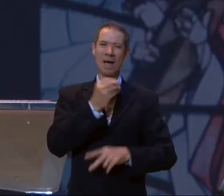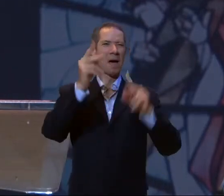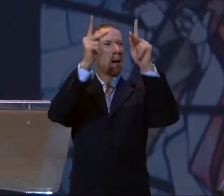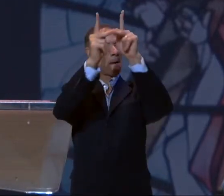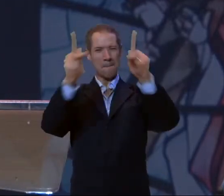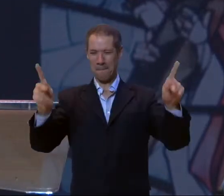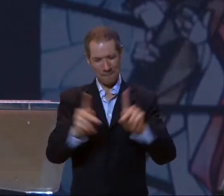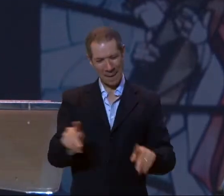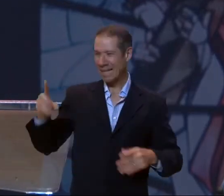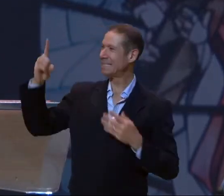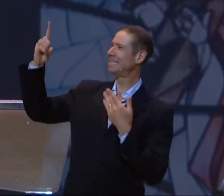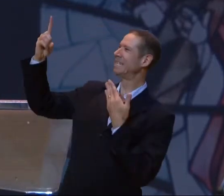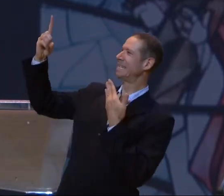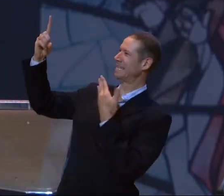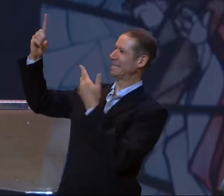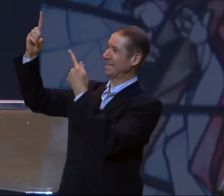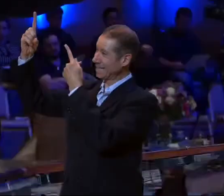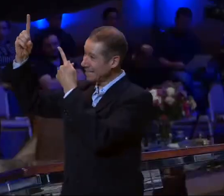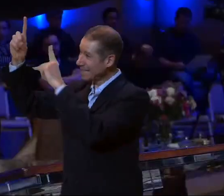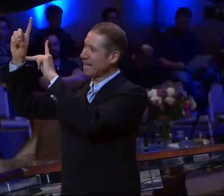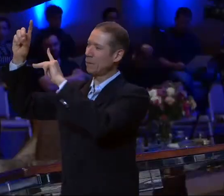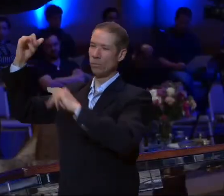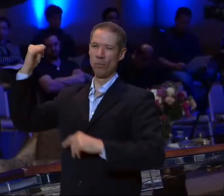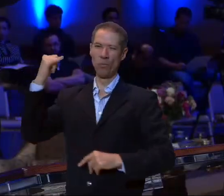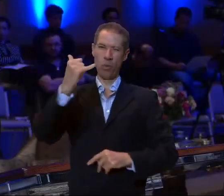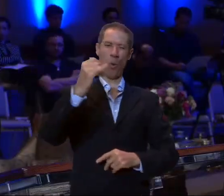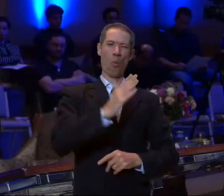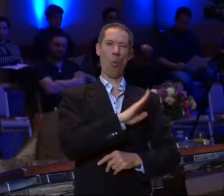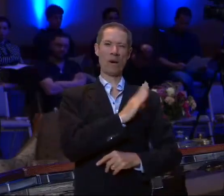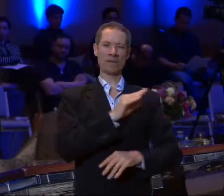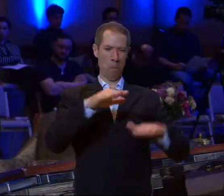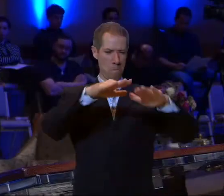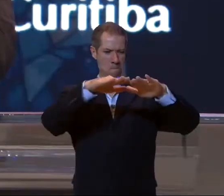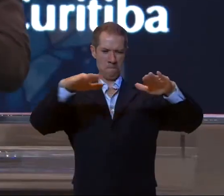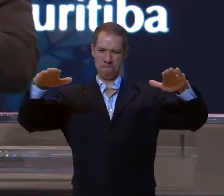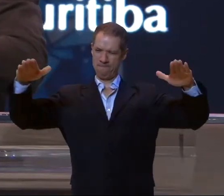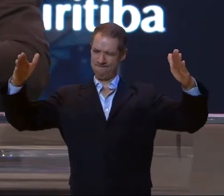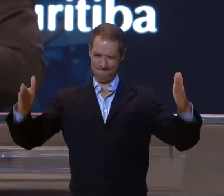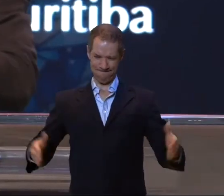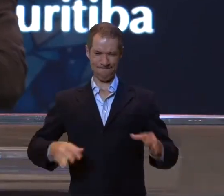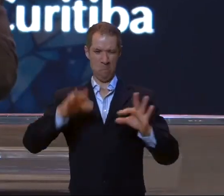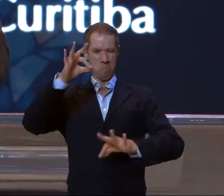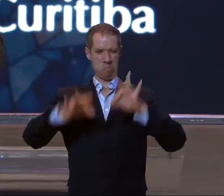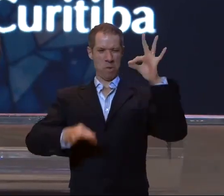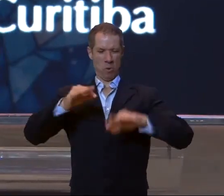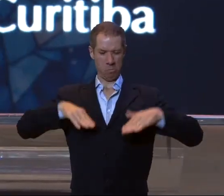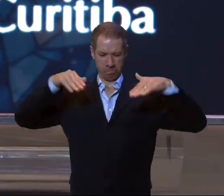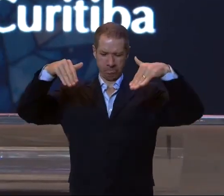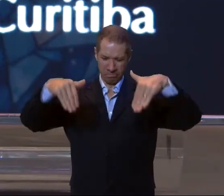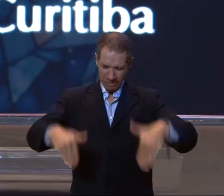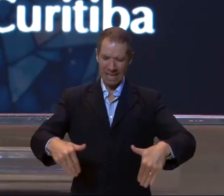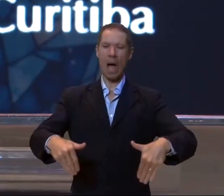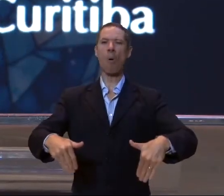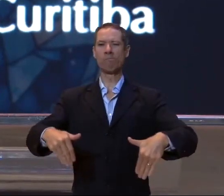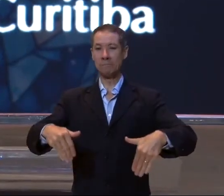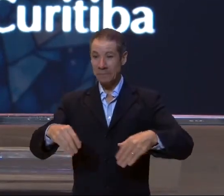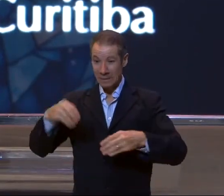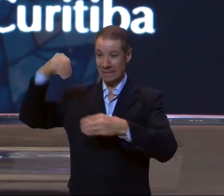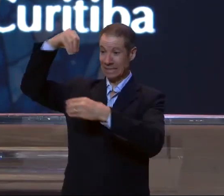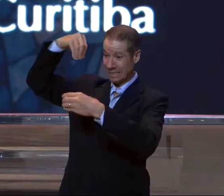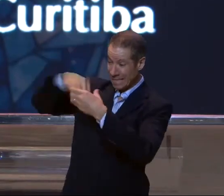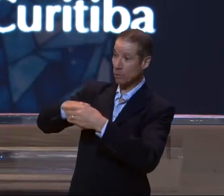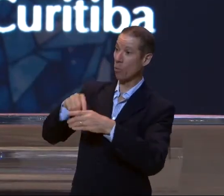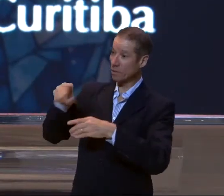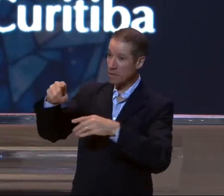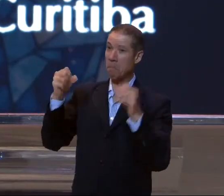paz de Deus seja o árbitro do teu coração. No tribunal, que nós temos aqui dentro, você